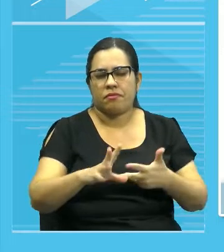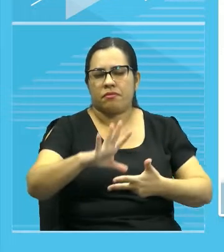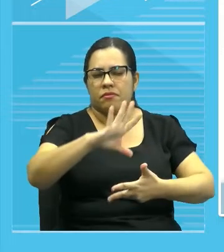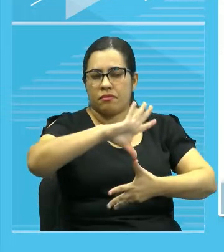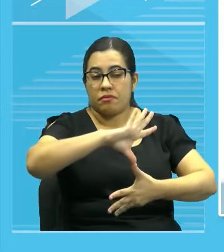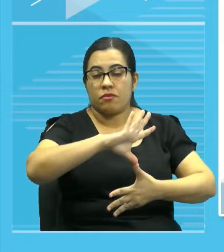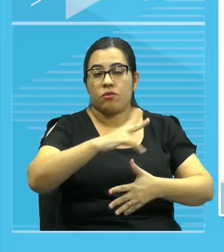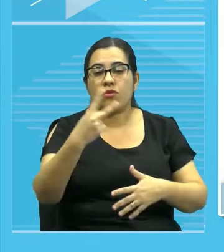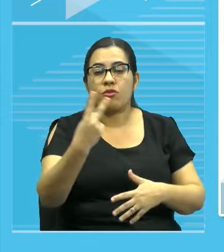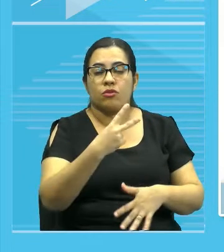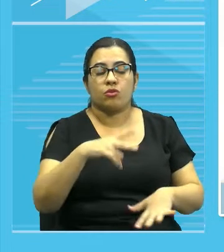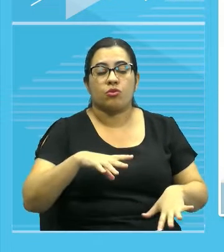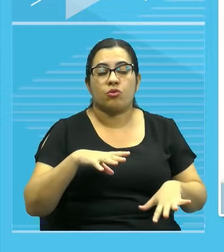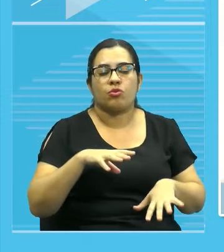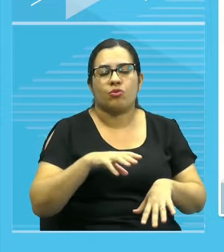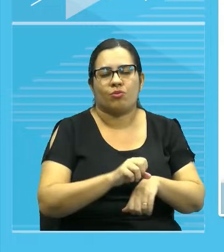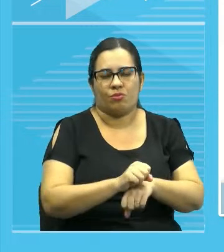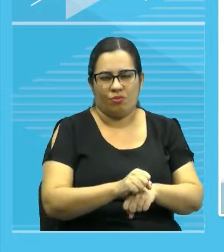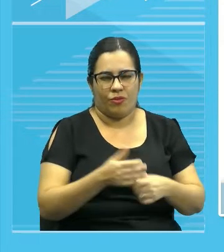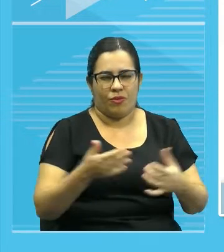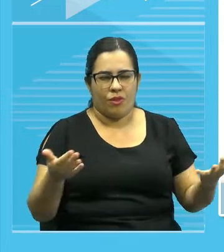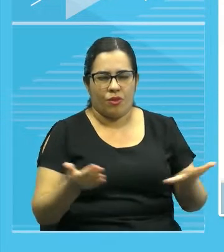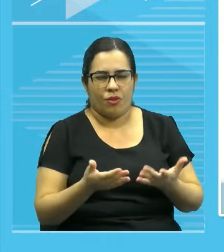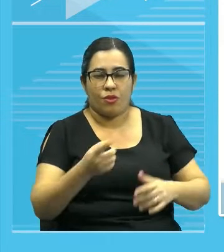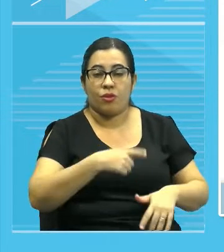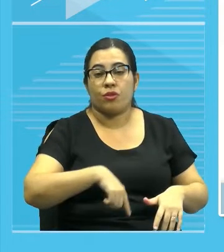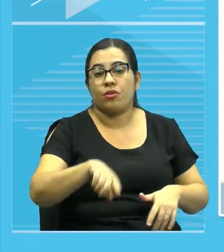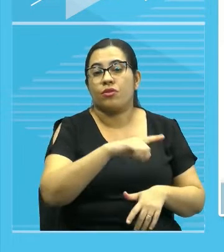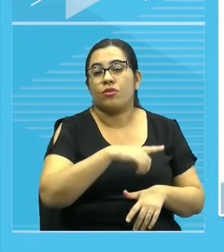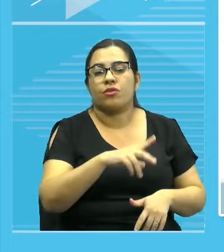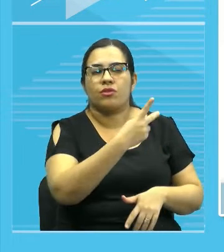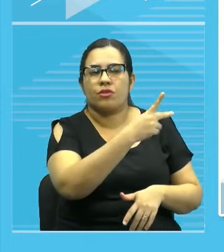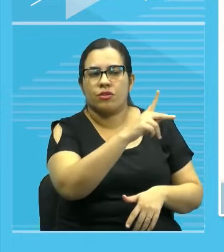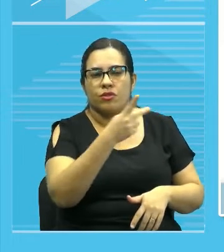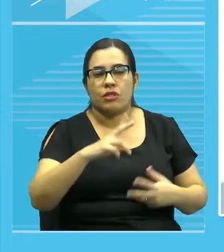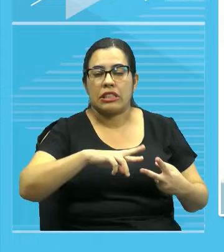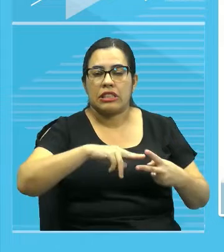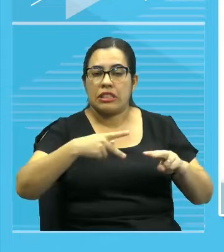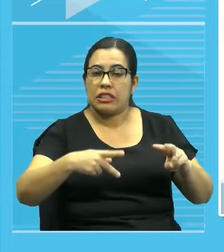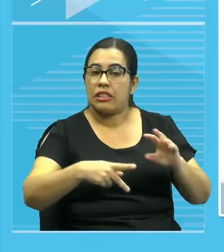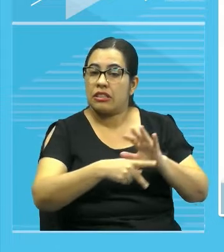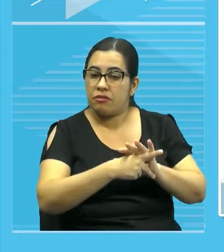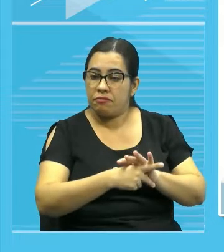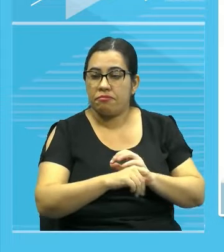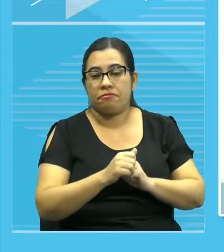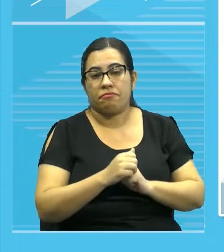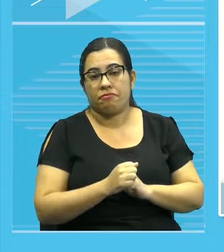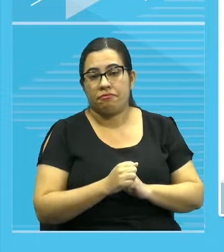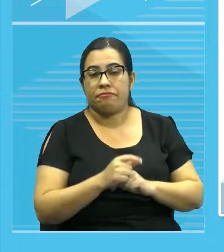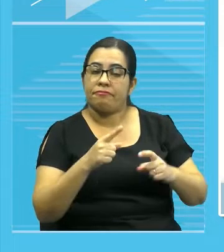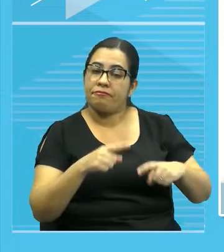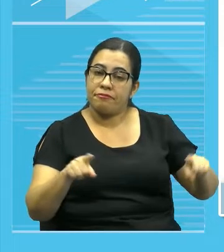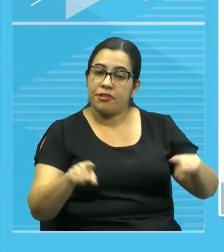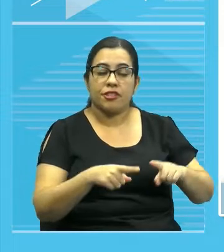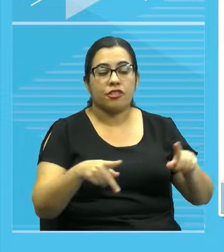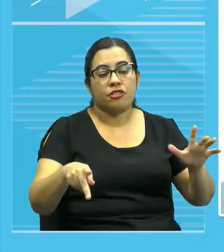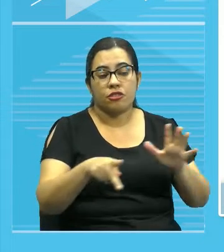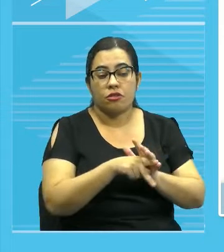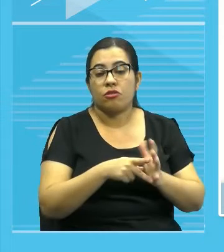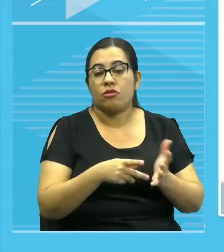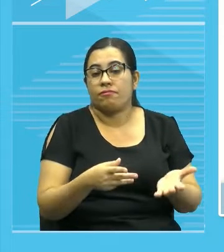a segunda conquista Agora levaremos o seu genes a sua música